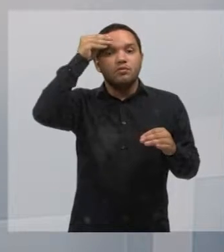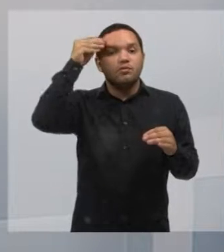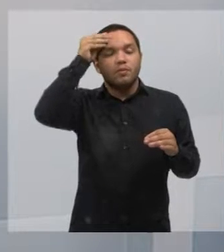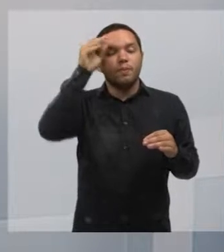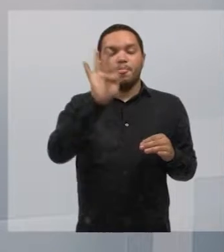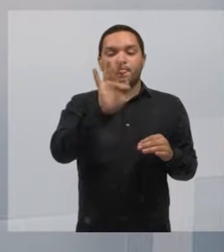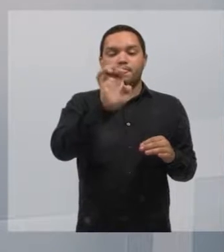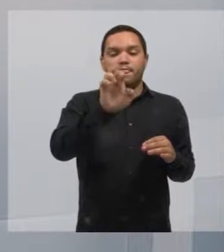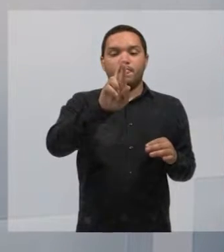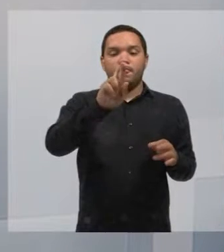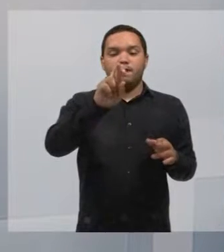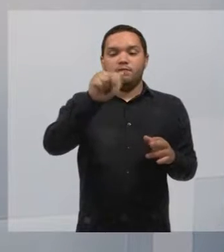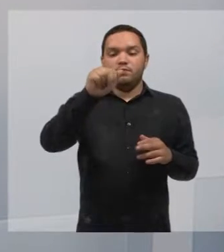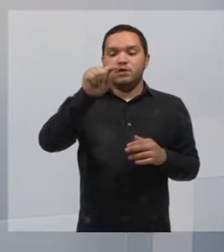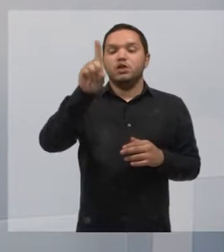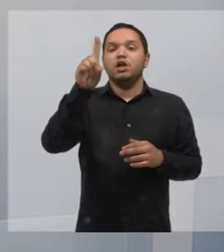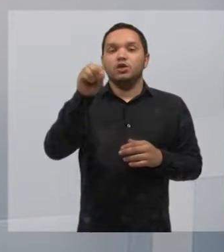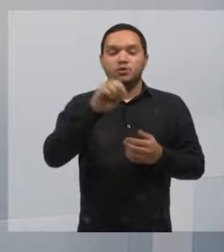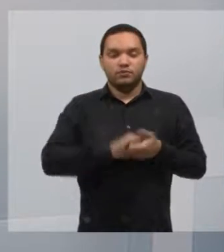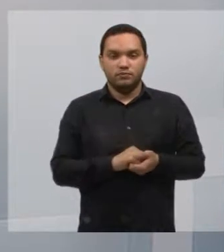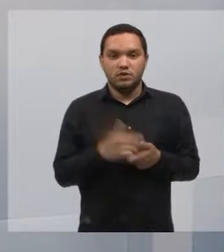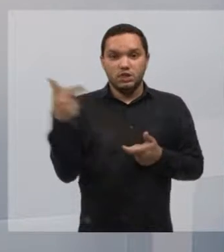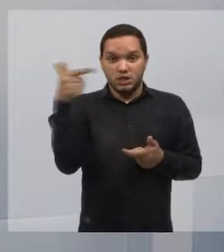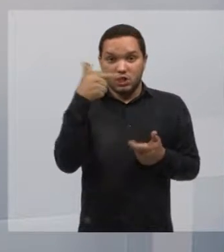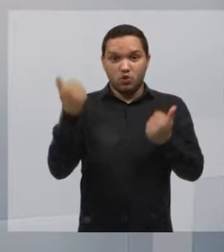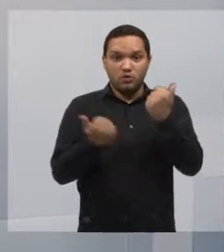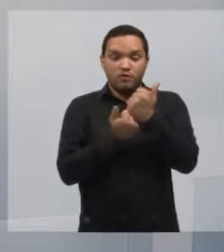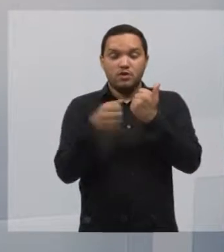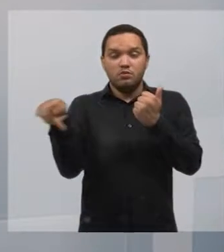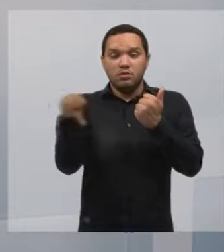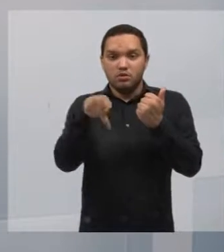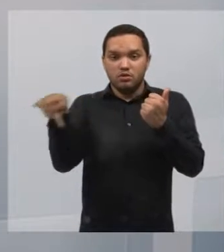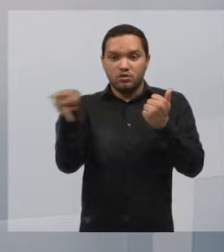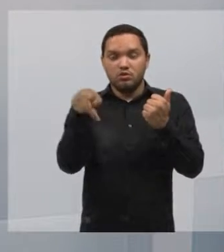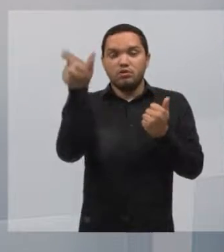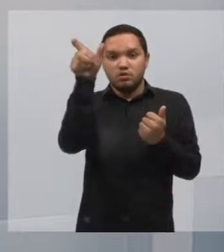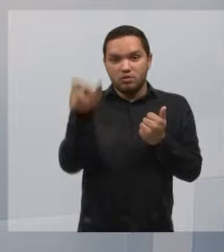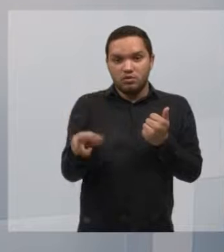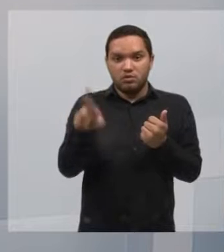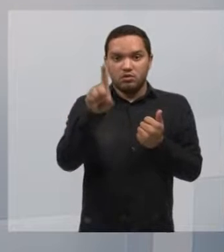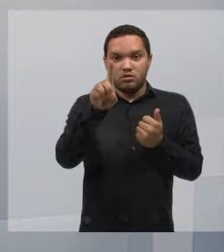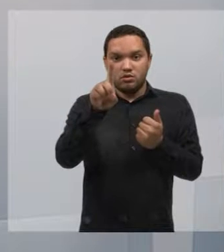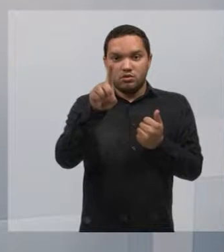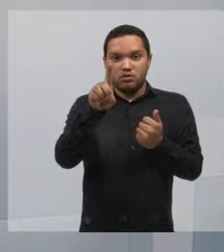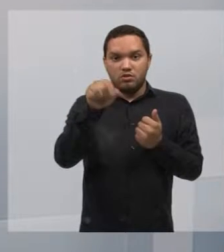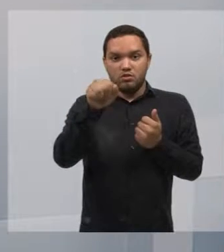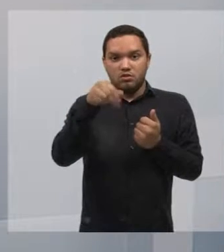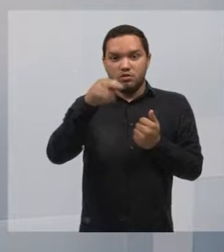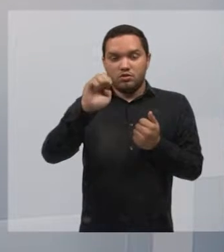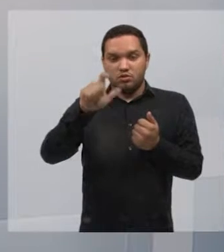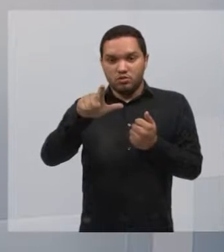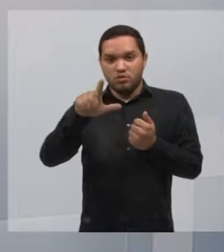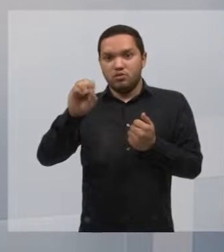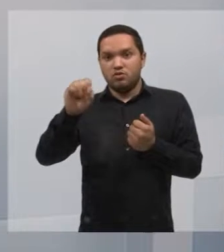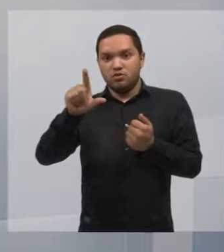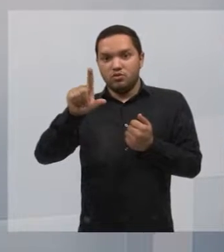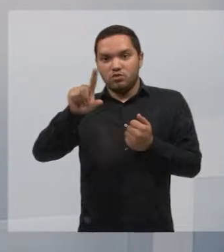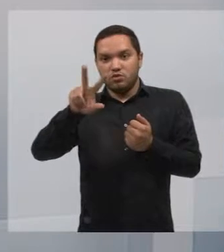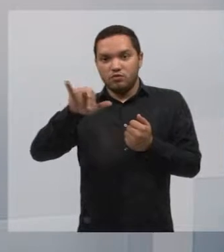Santana. Você tem como segundo vice-presidente a figura de Daniel Oliveira, que está indo para o seu 3º